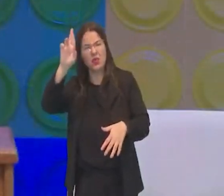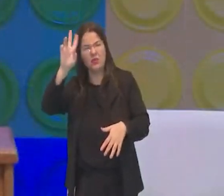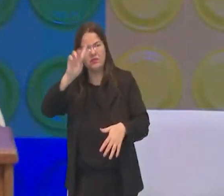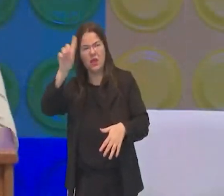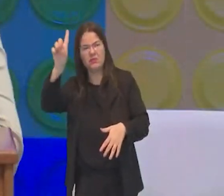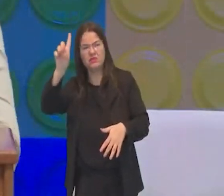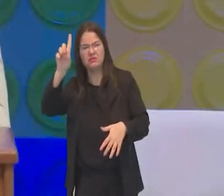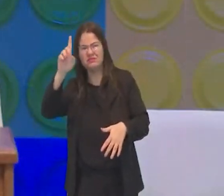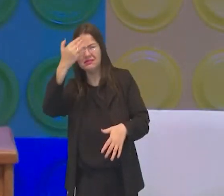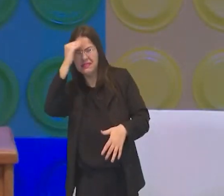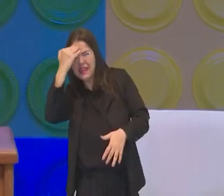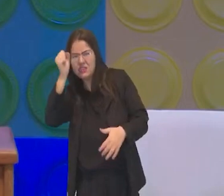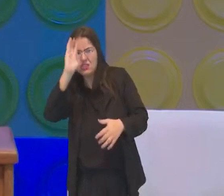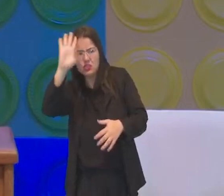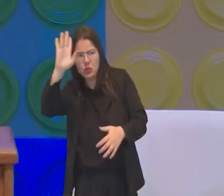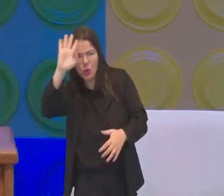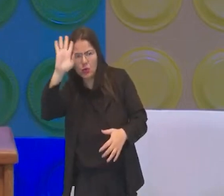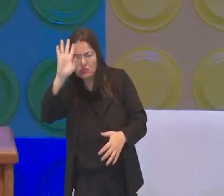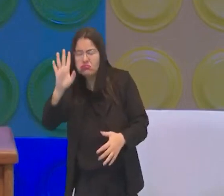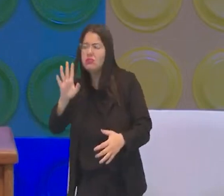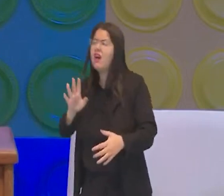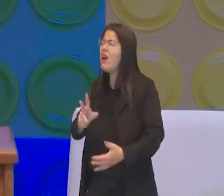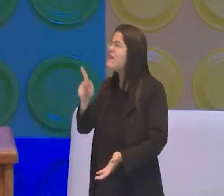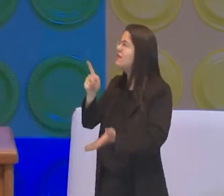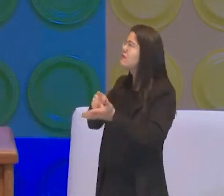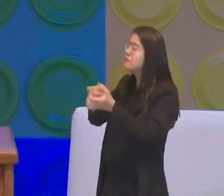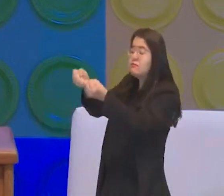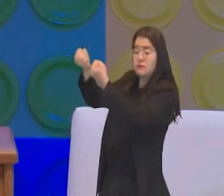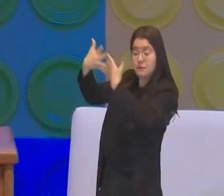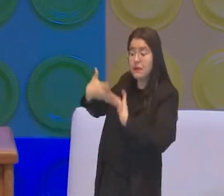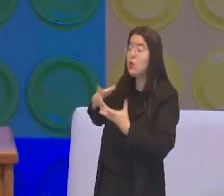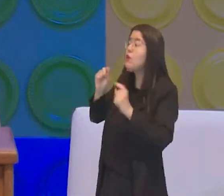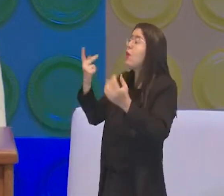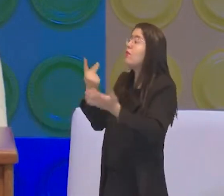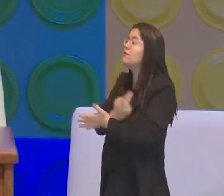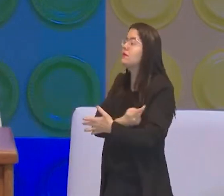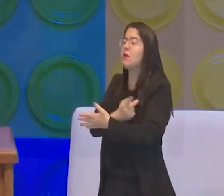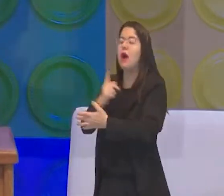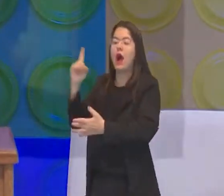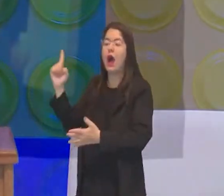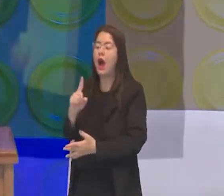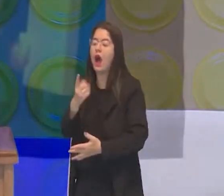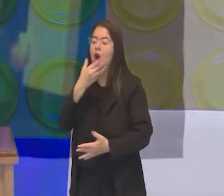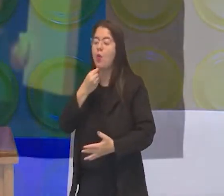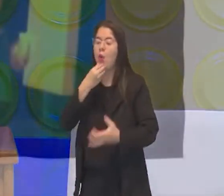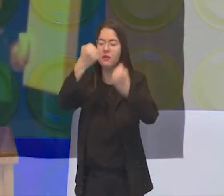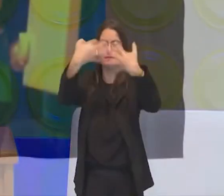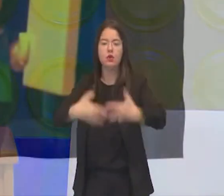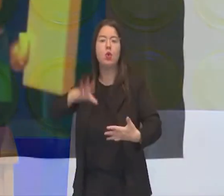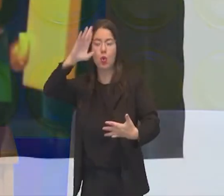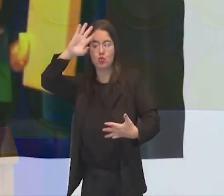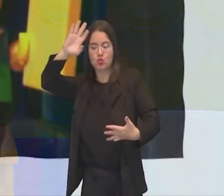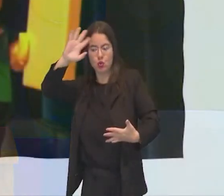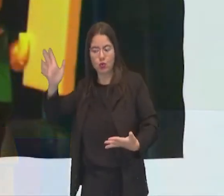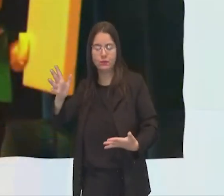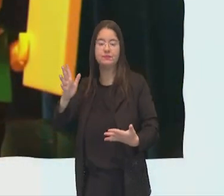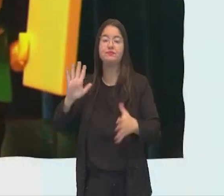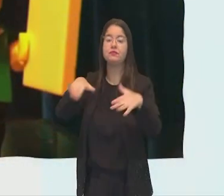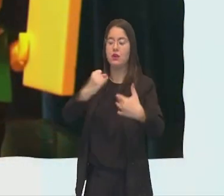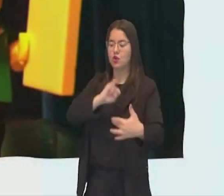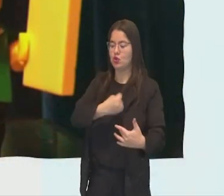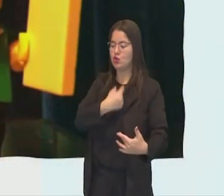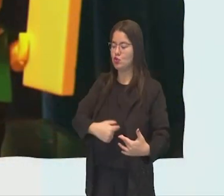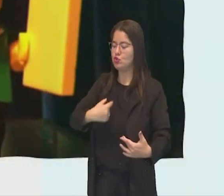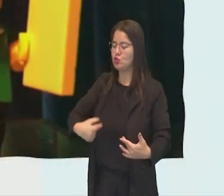sonhos. Eles falaram os sonhos de cada um. Primeiro veio o copeiro e contou como foi o seu sonho. E José, com